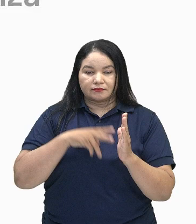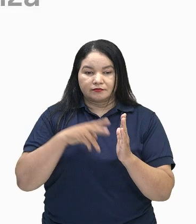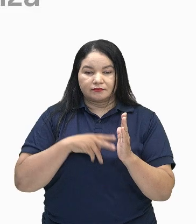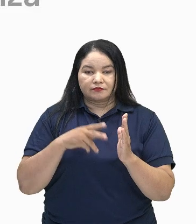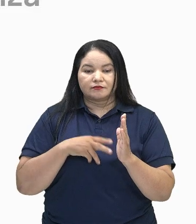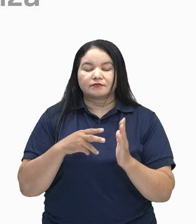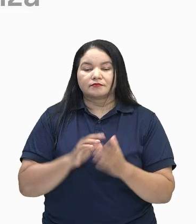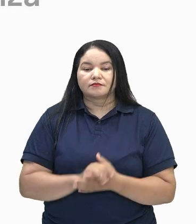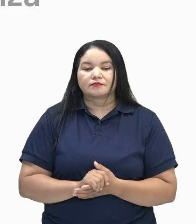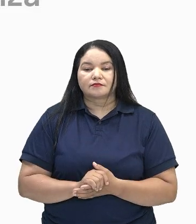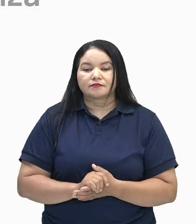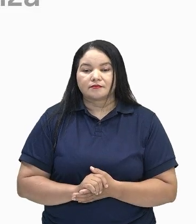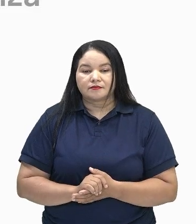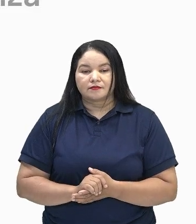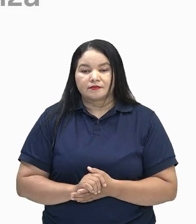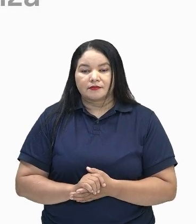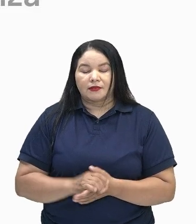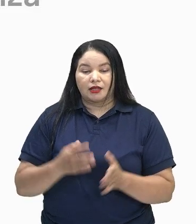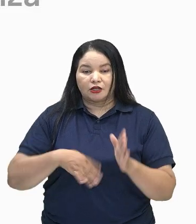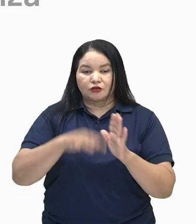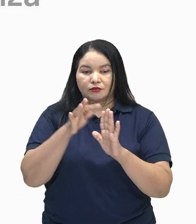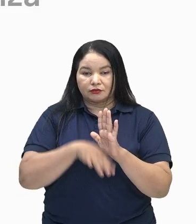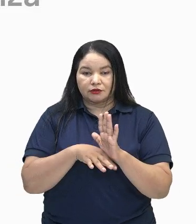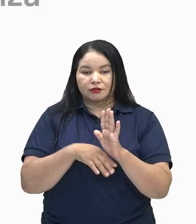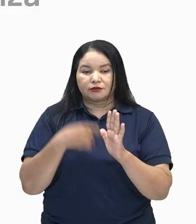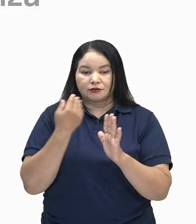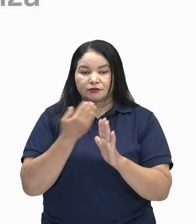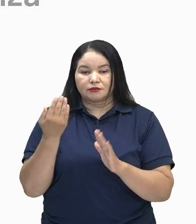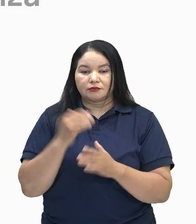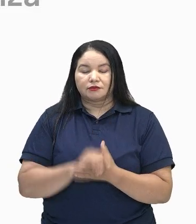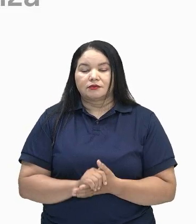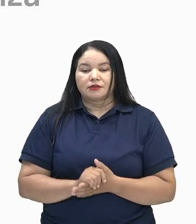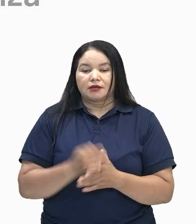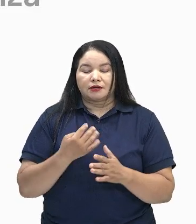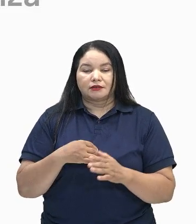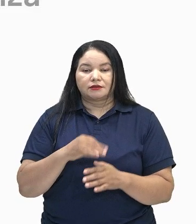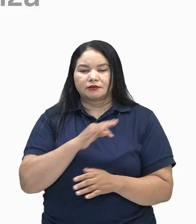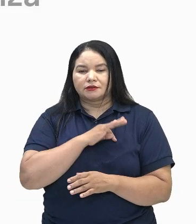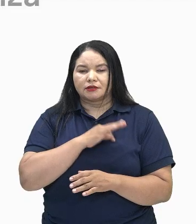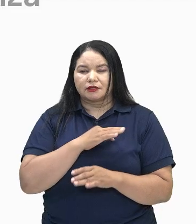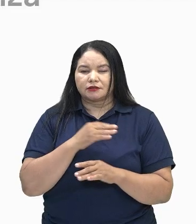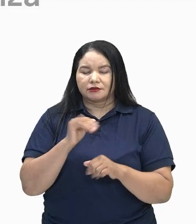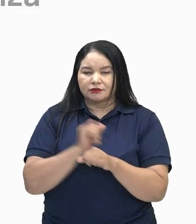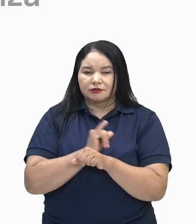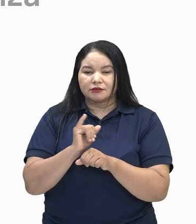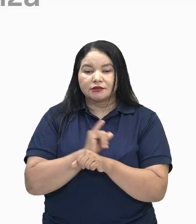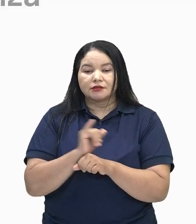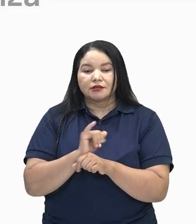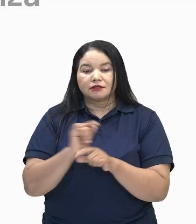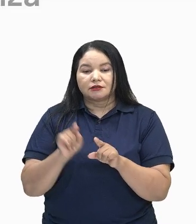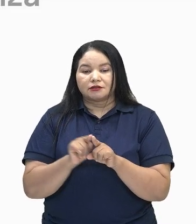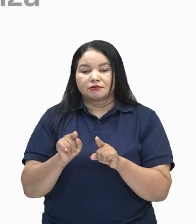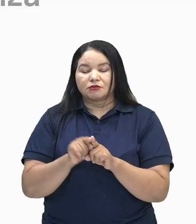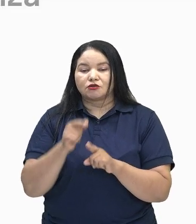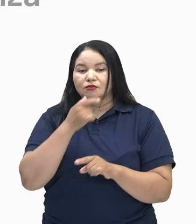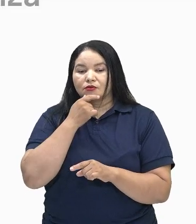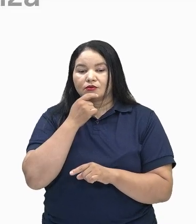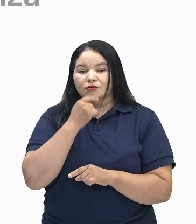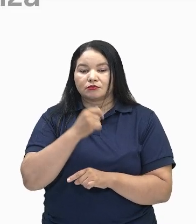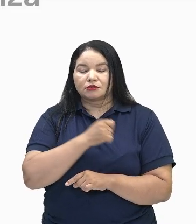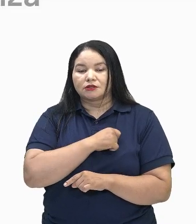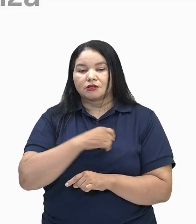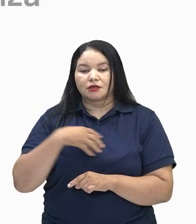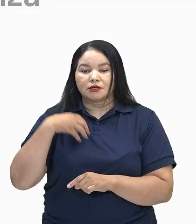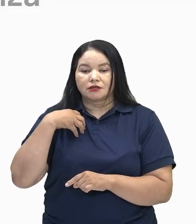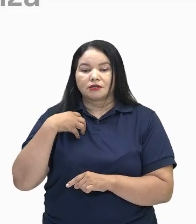trecho, né? E considerando as técnicas de persuasão descritas por Aristóteles, o trecho acima utiliza